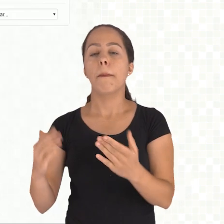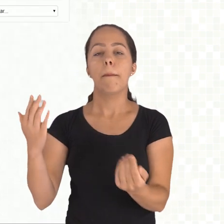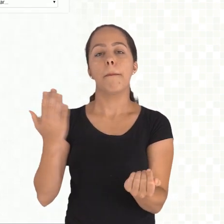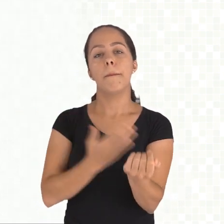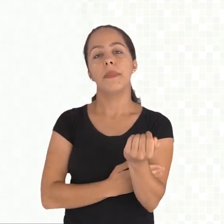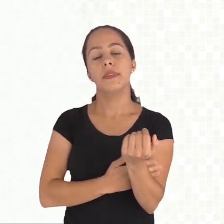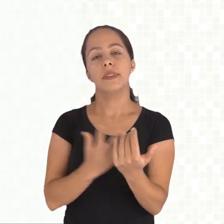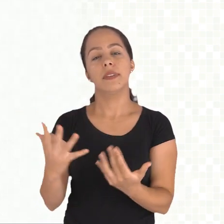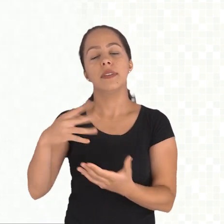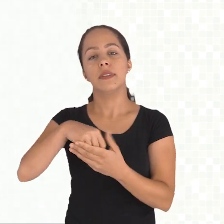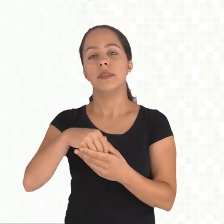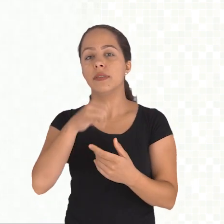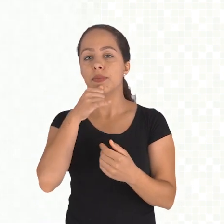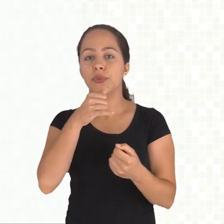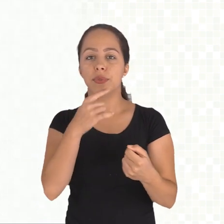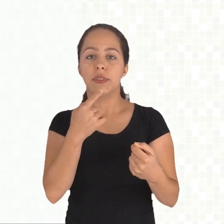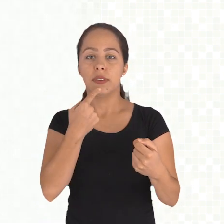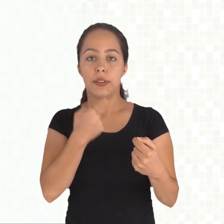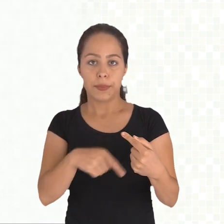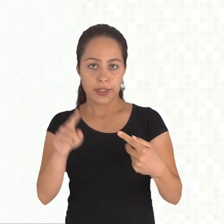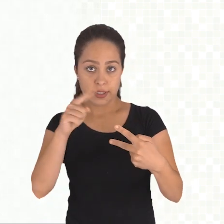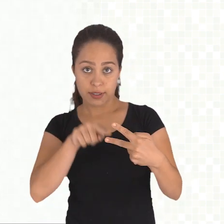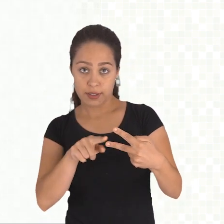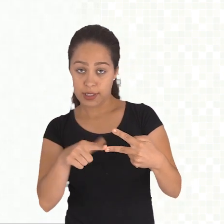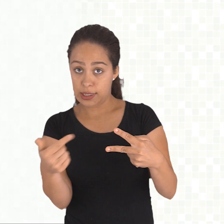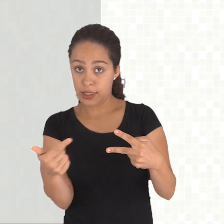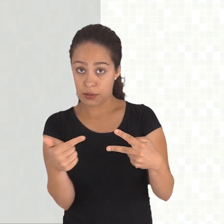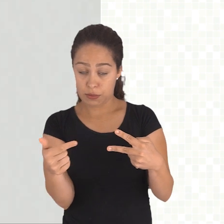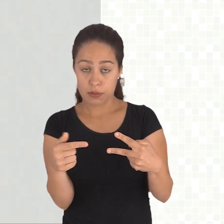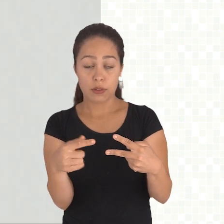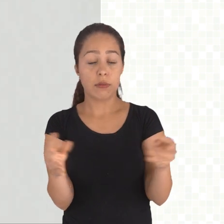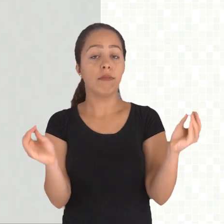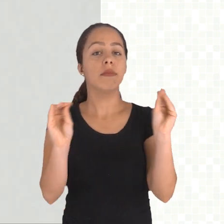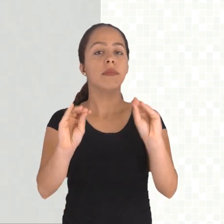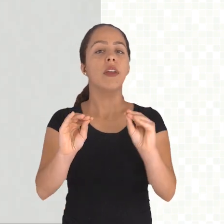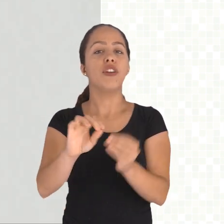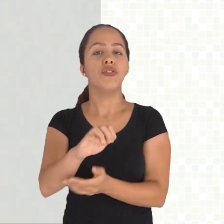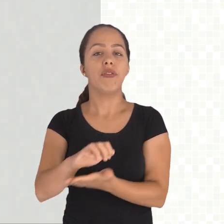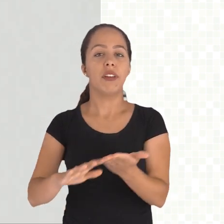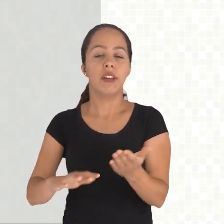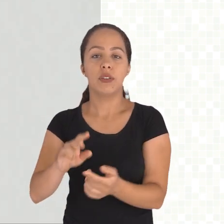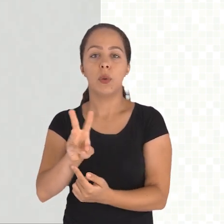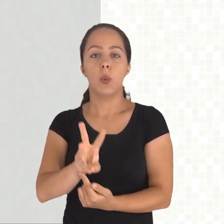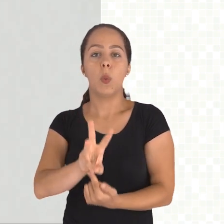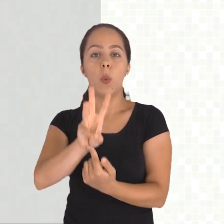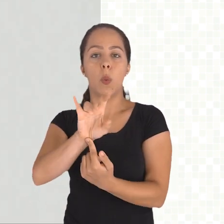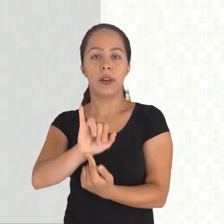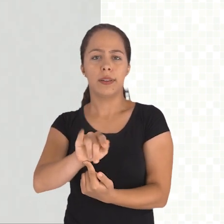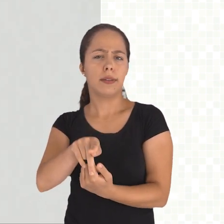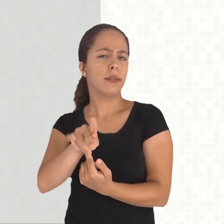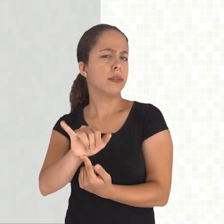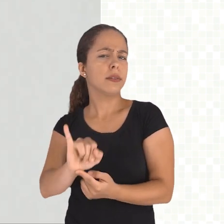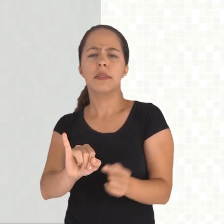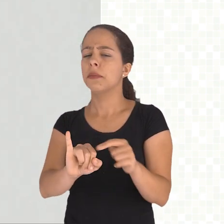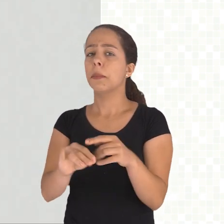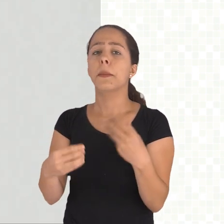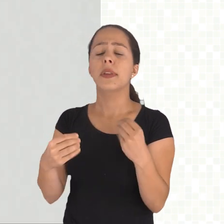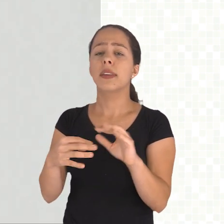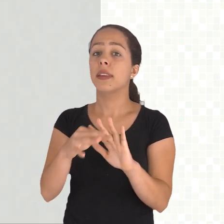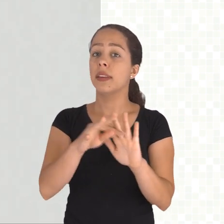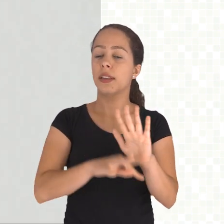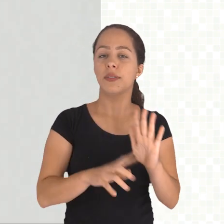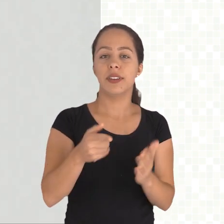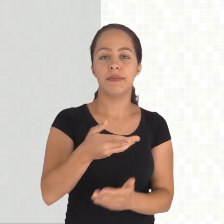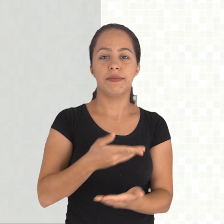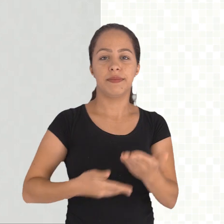exemplo, a semana 2, e vamos adicionar essa atividade Wiki, tá certo? A Wiki é utilizada para